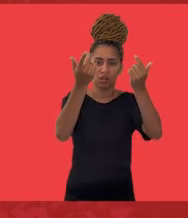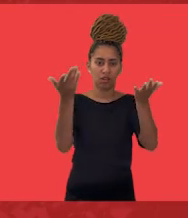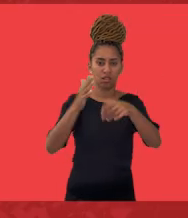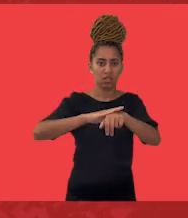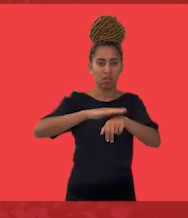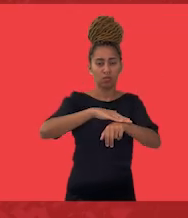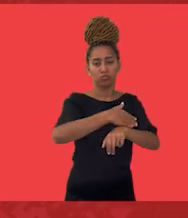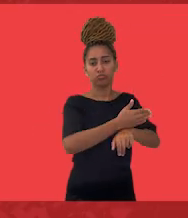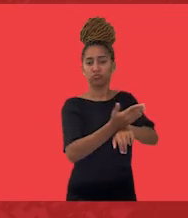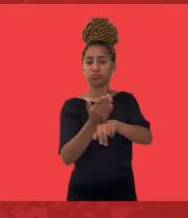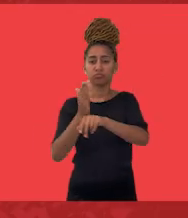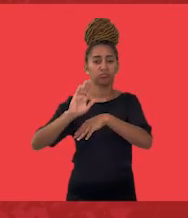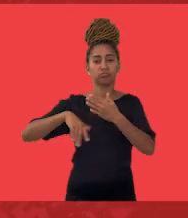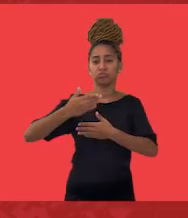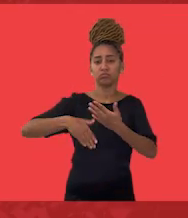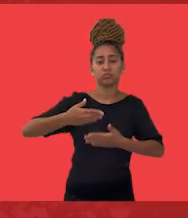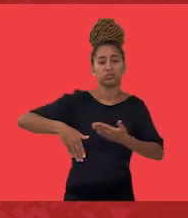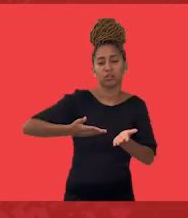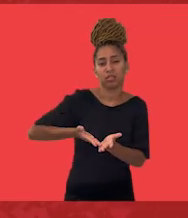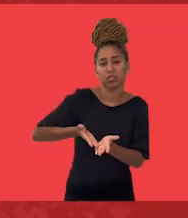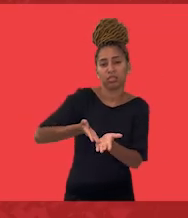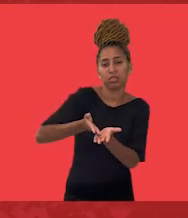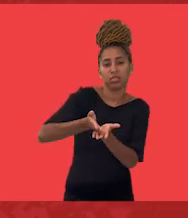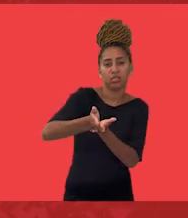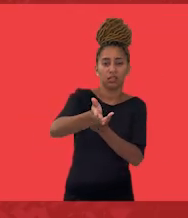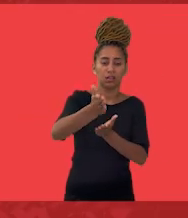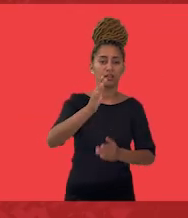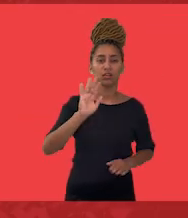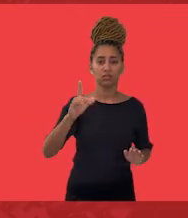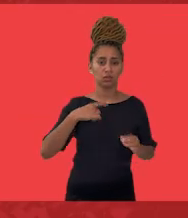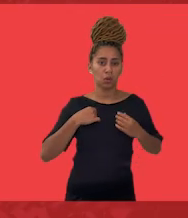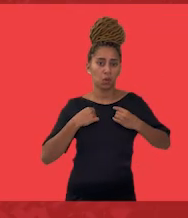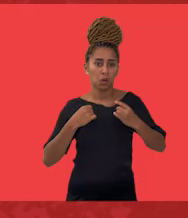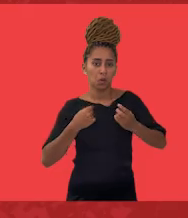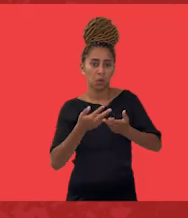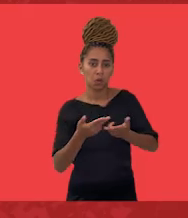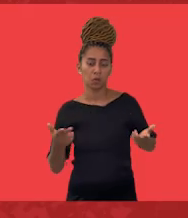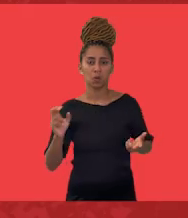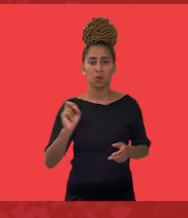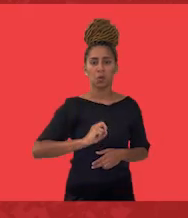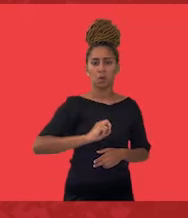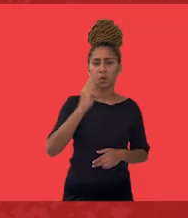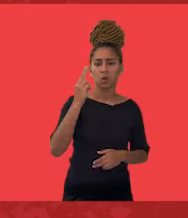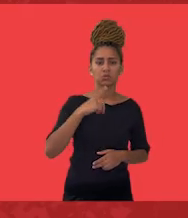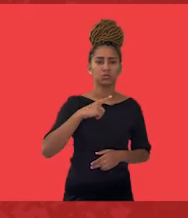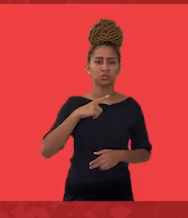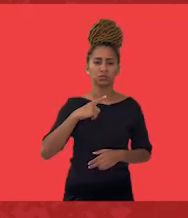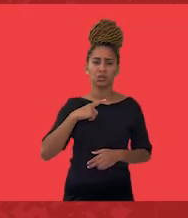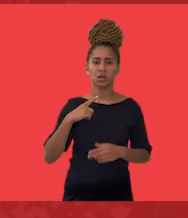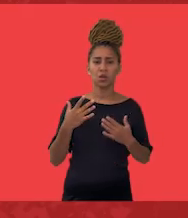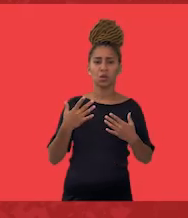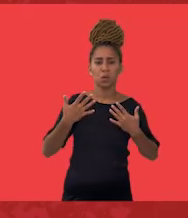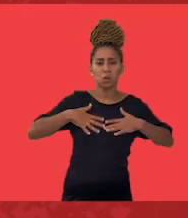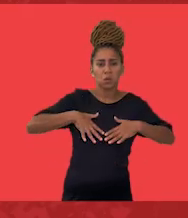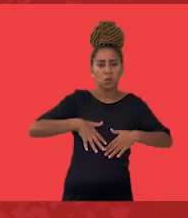o design da Tez. E lá vou eu, de cropped, poá, caqui e óculos redondos,